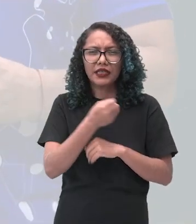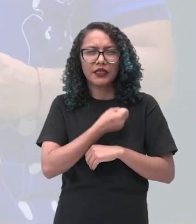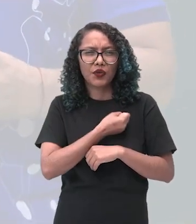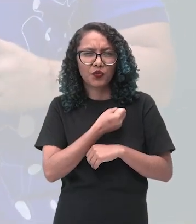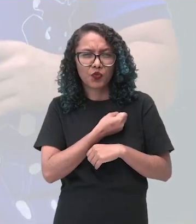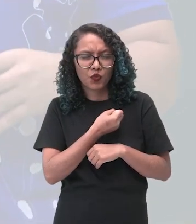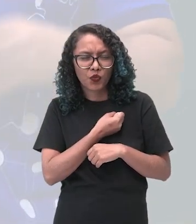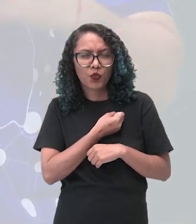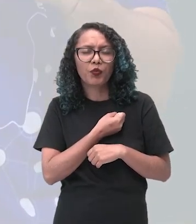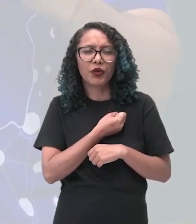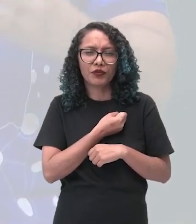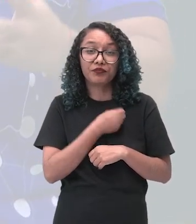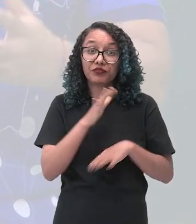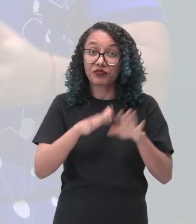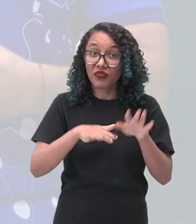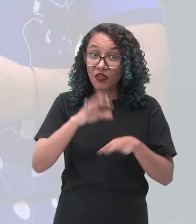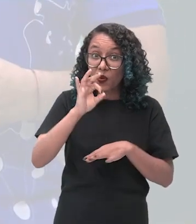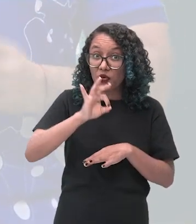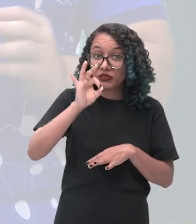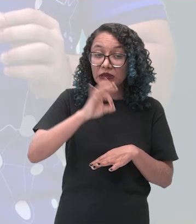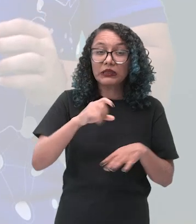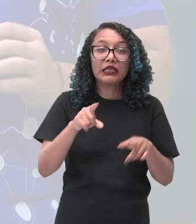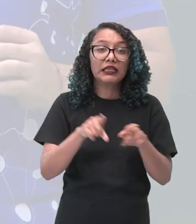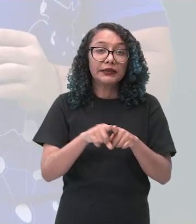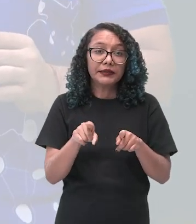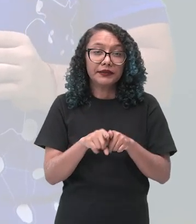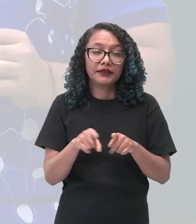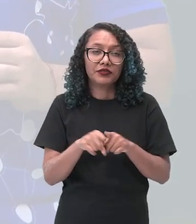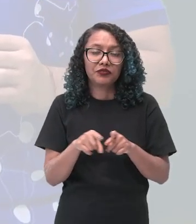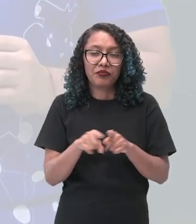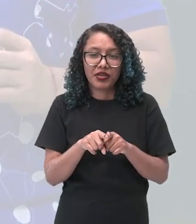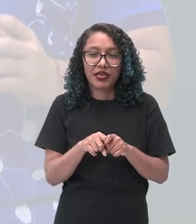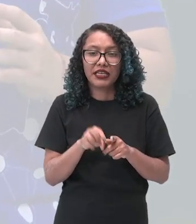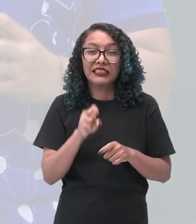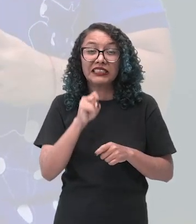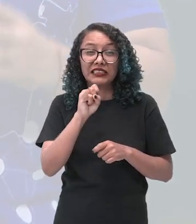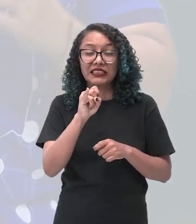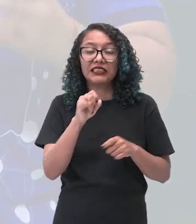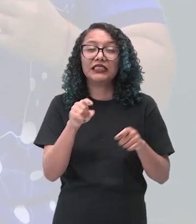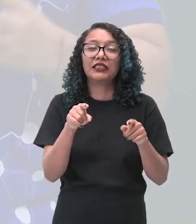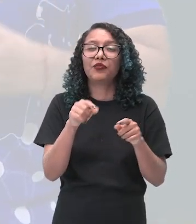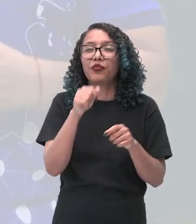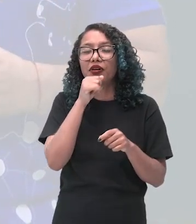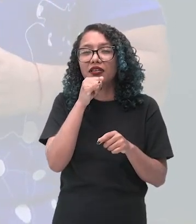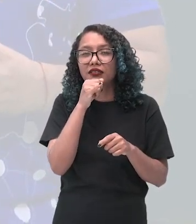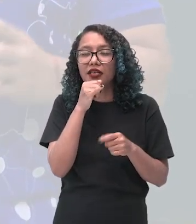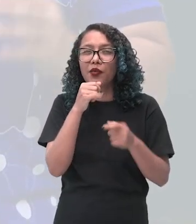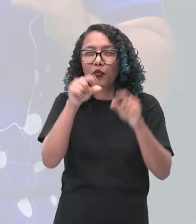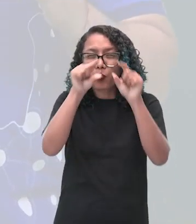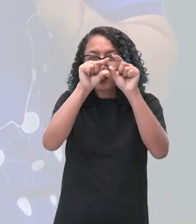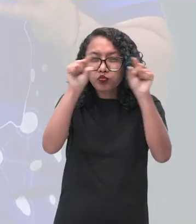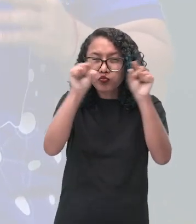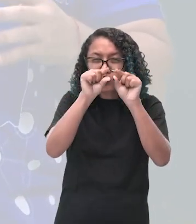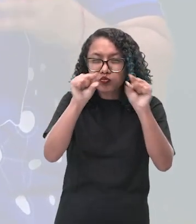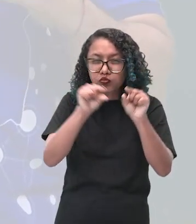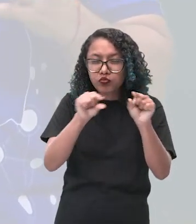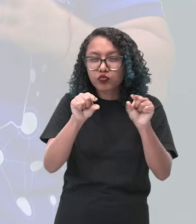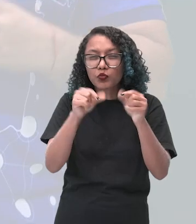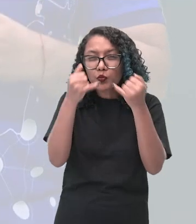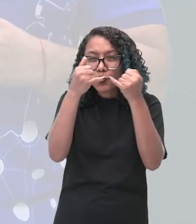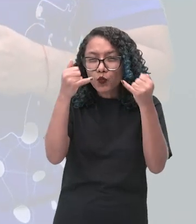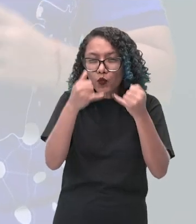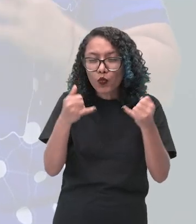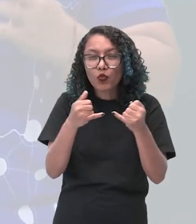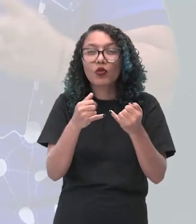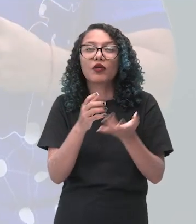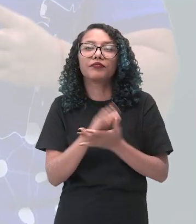números, às vezes vem porcentagens, se tem alguma coisa grifada, ok? Observe essas coisas. Marque ou destaque